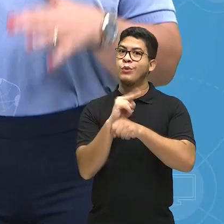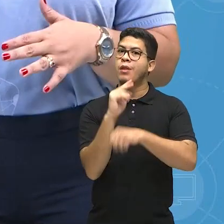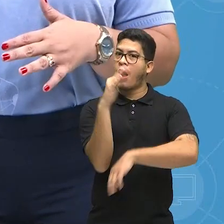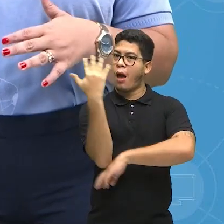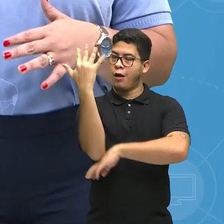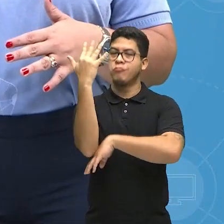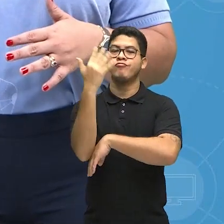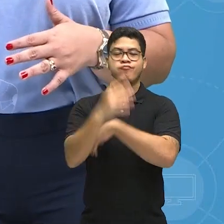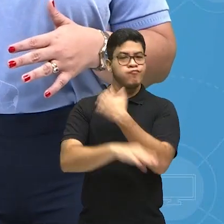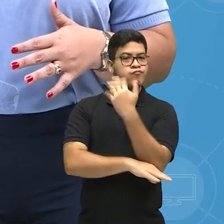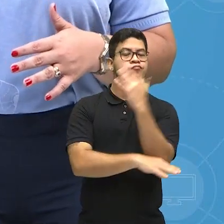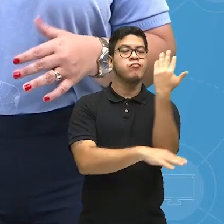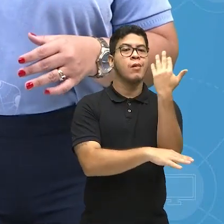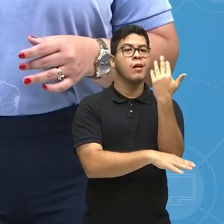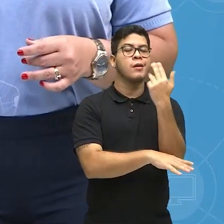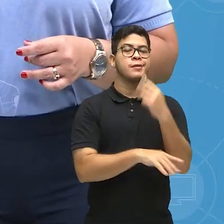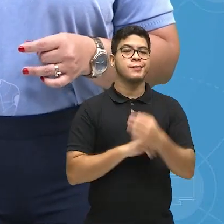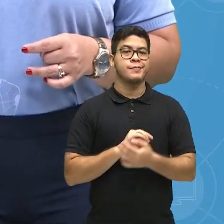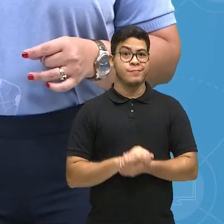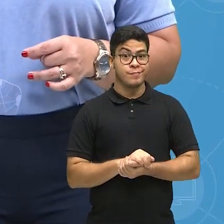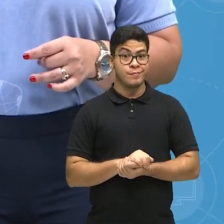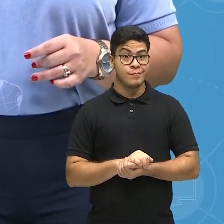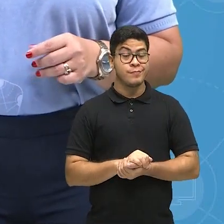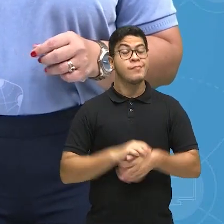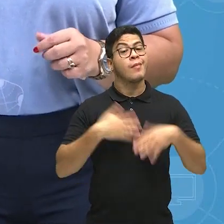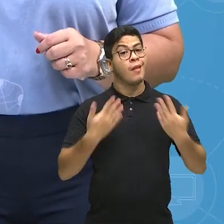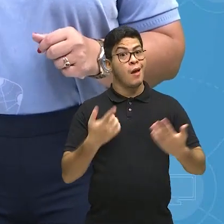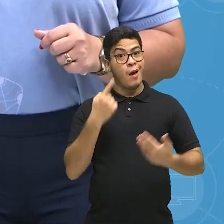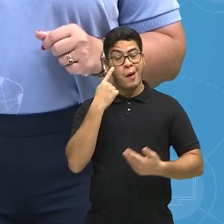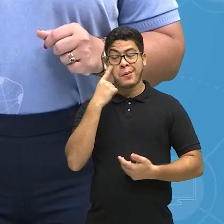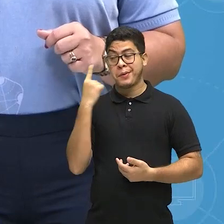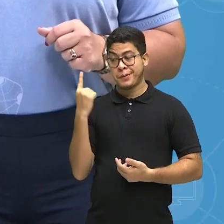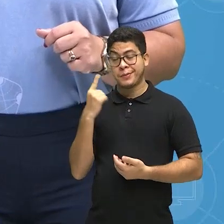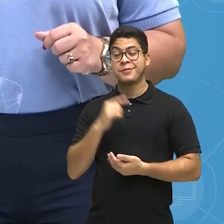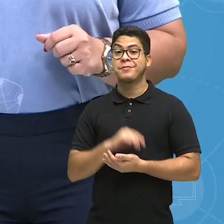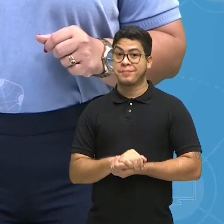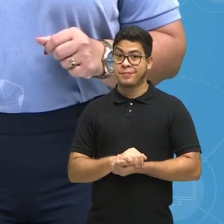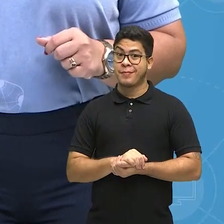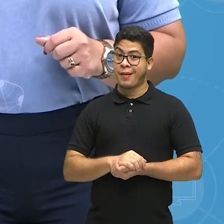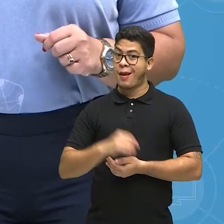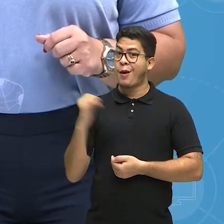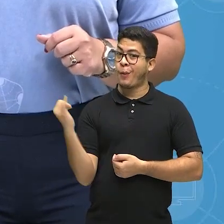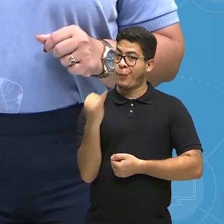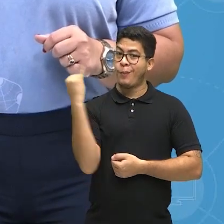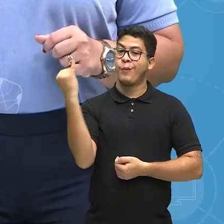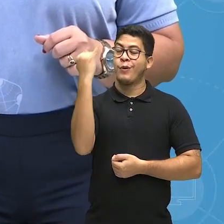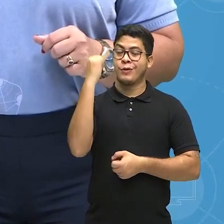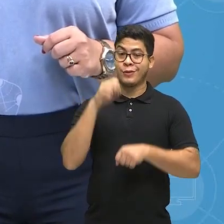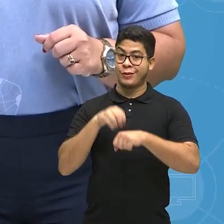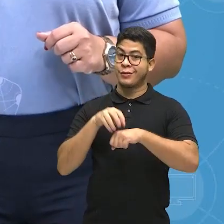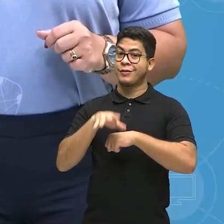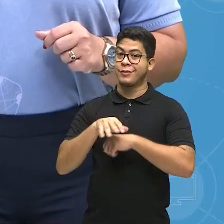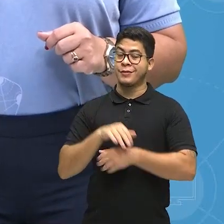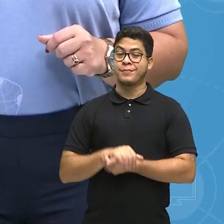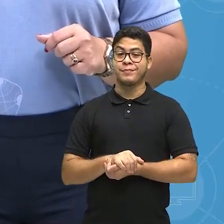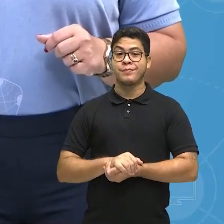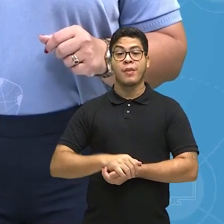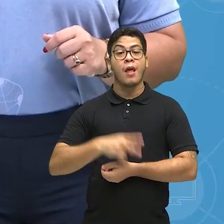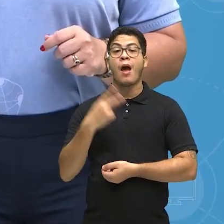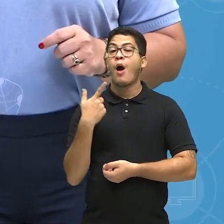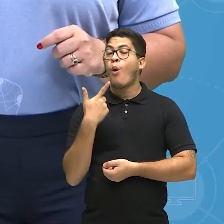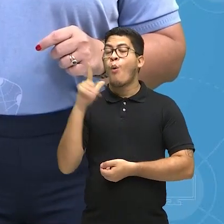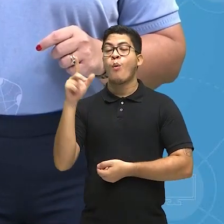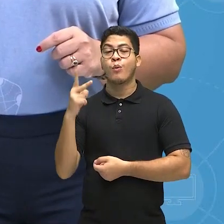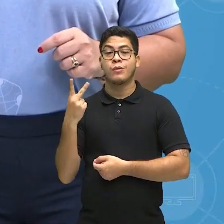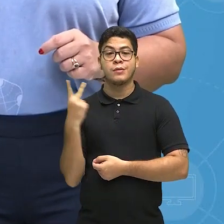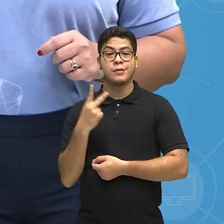ajude a preservar outros ambientes também. Então, preservar as árvores é uma dica super importante para preservar o nosso meio ambiente. A outra dica,